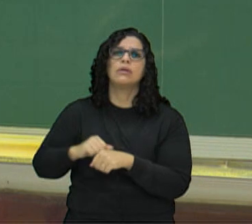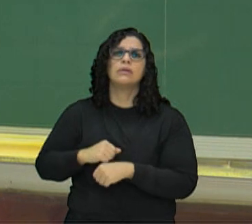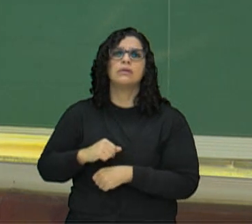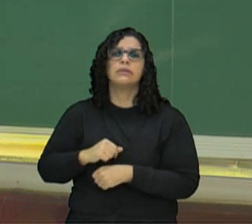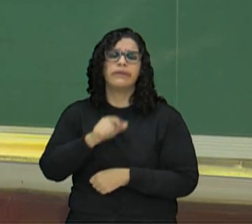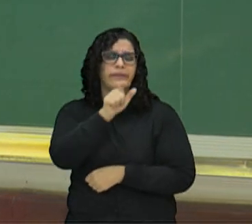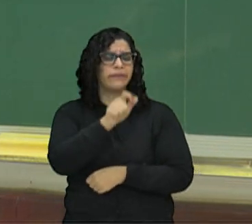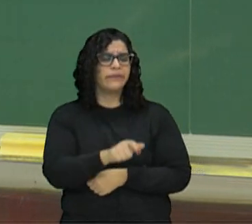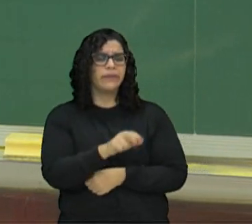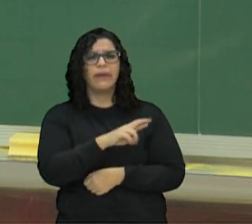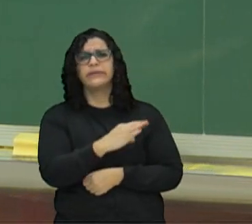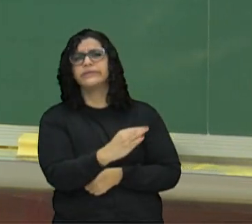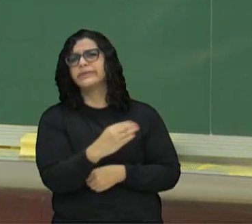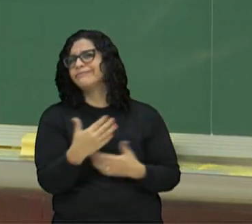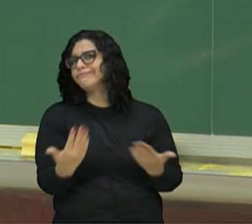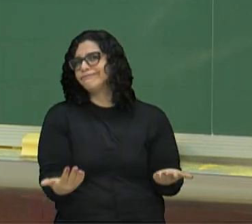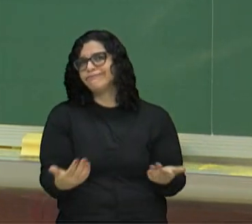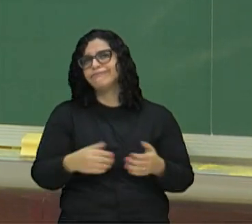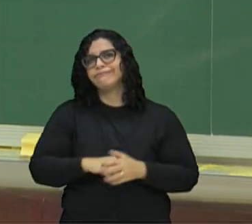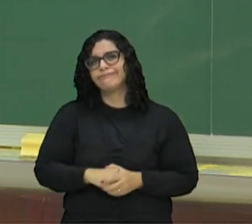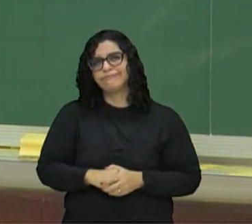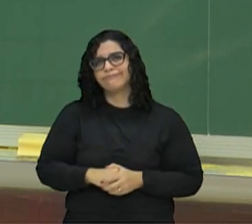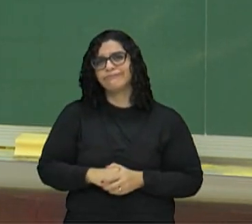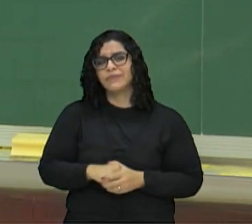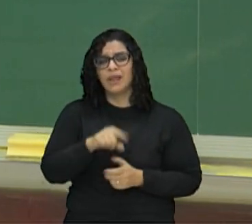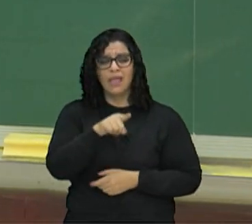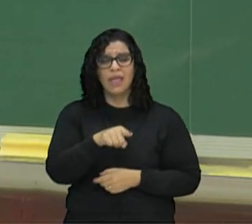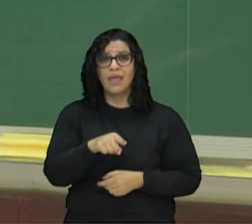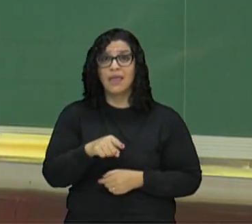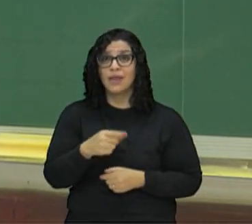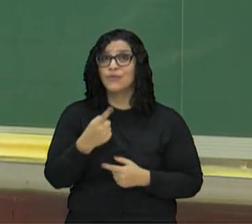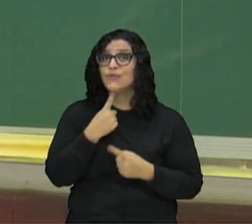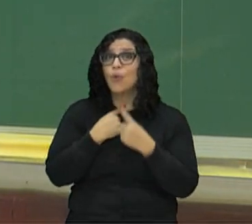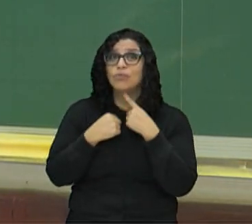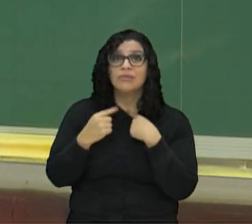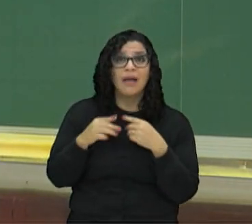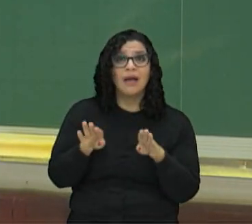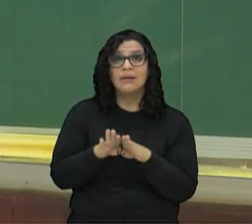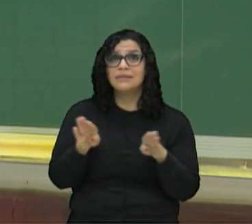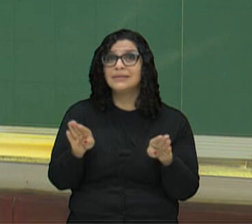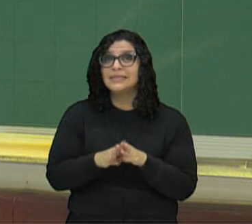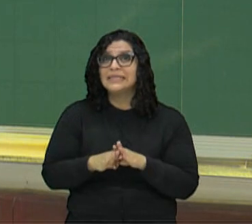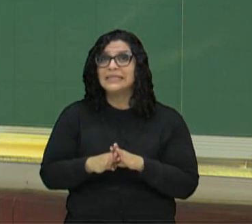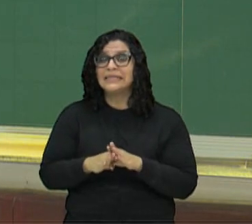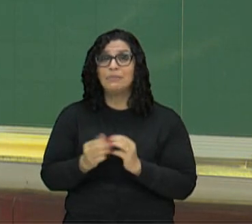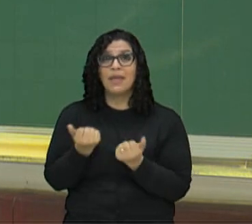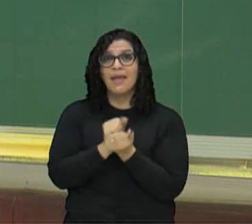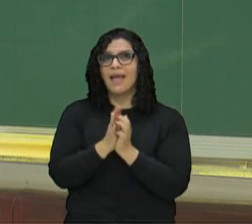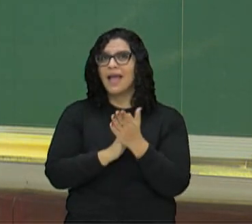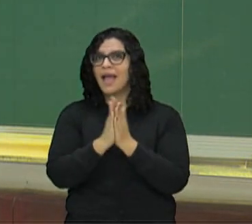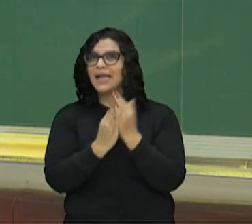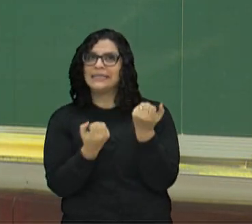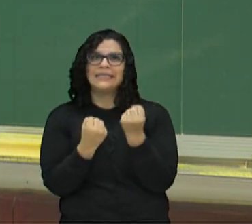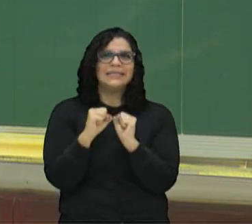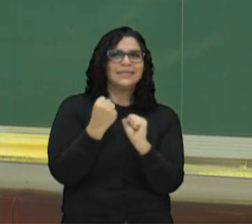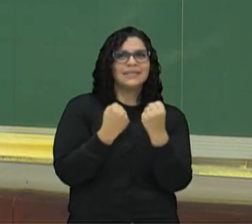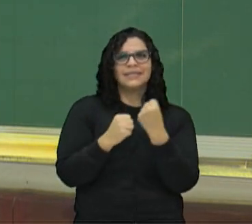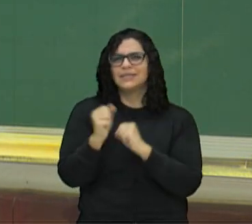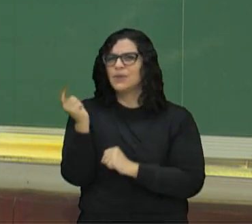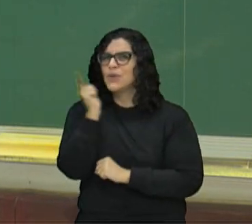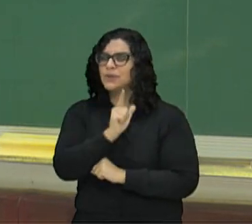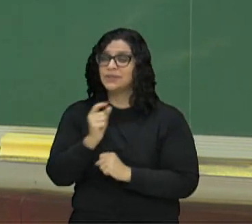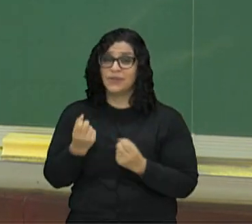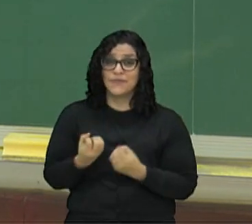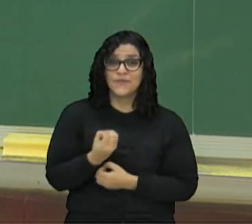pobrezinho de Robinson Crusoe, tão empolgado, com tanta disposição para fazer